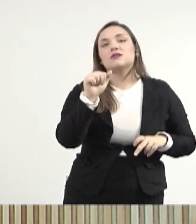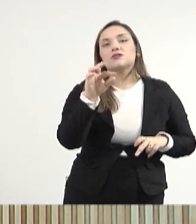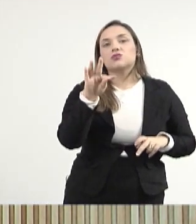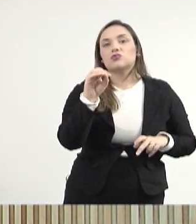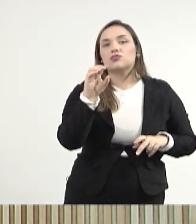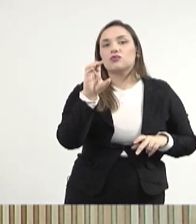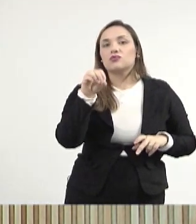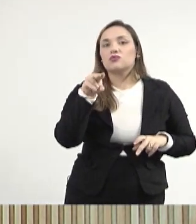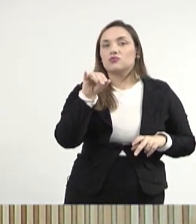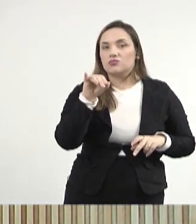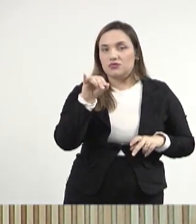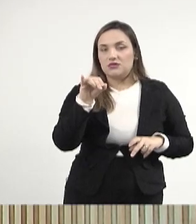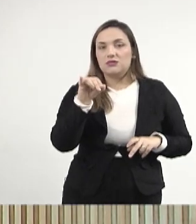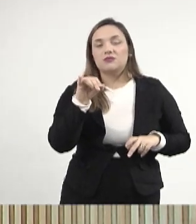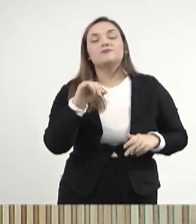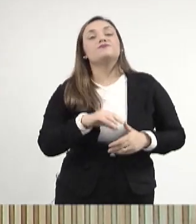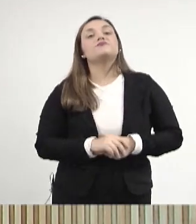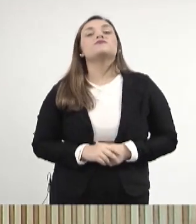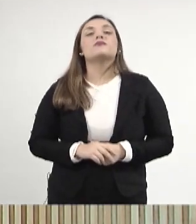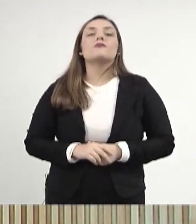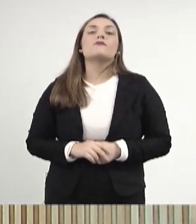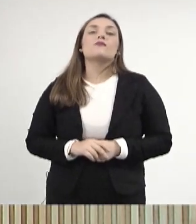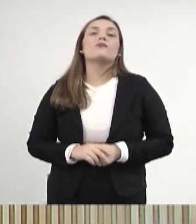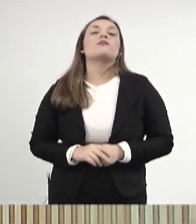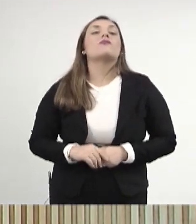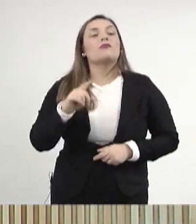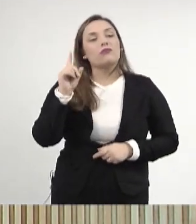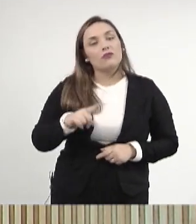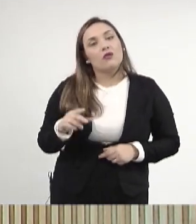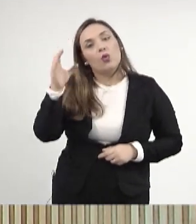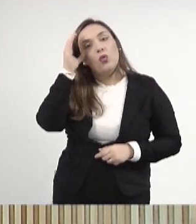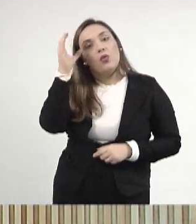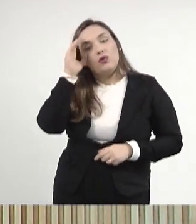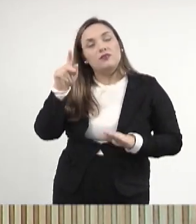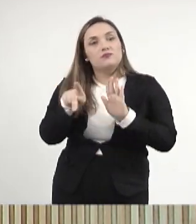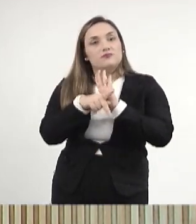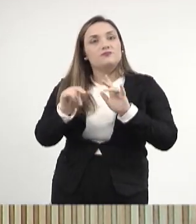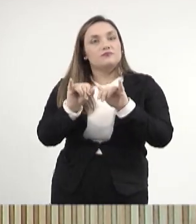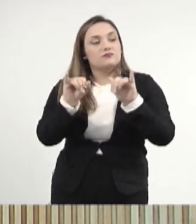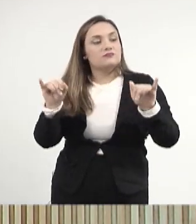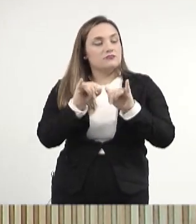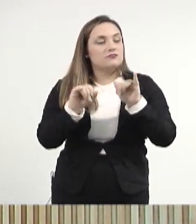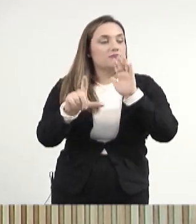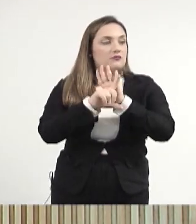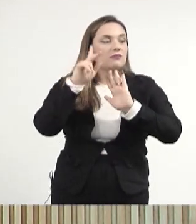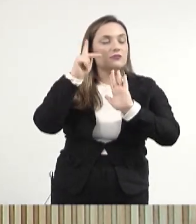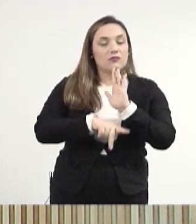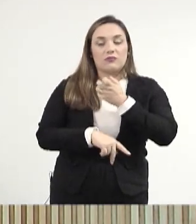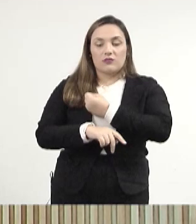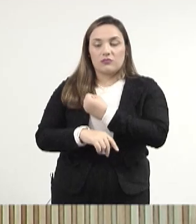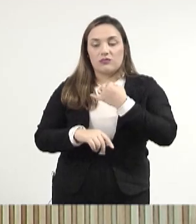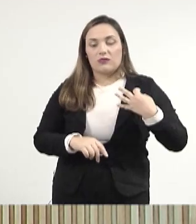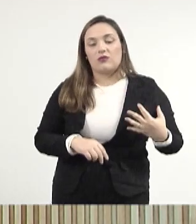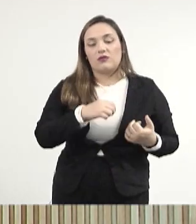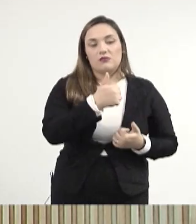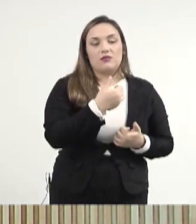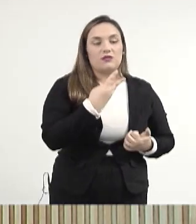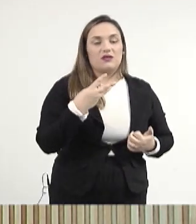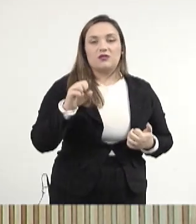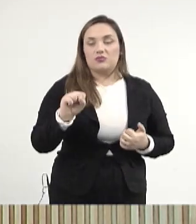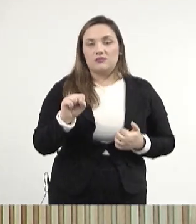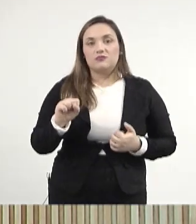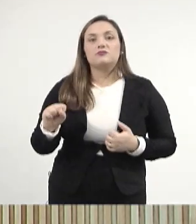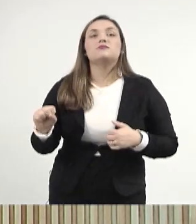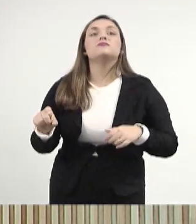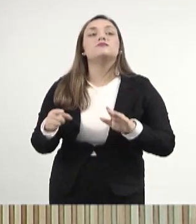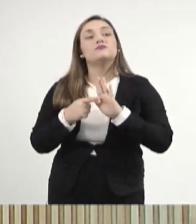O deputado, então, quer levar informação à população a partir dessa campanha, por meio, então, do projeto de lei de número 138, divulgar